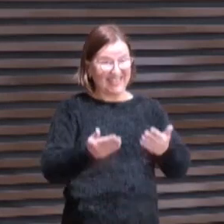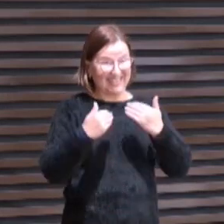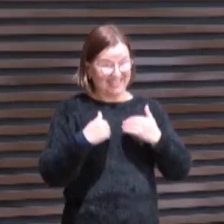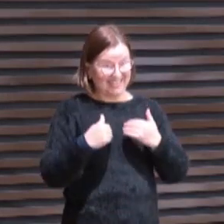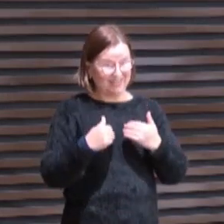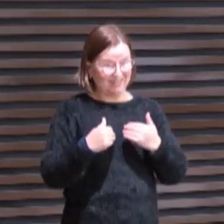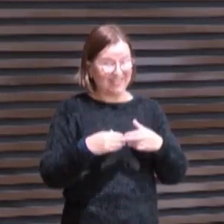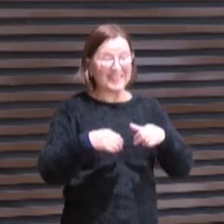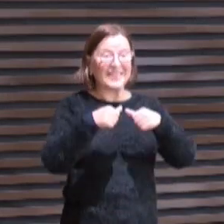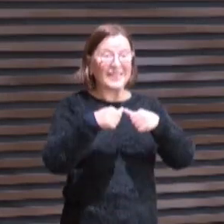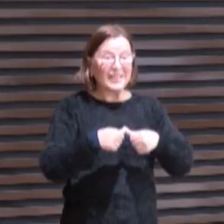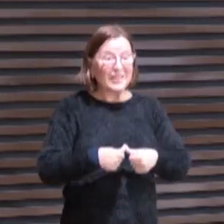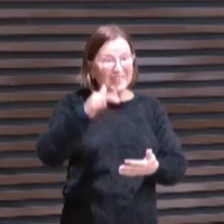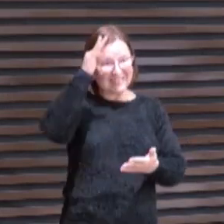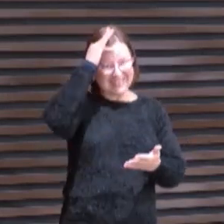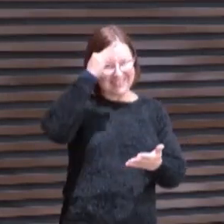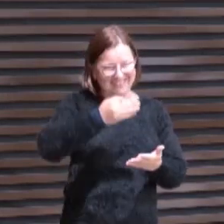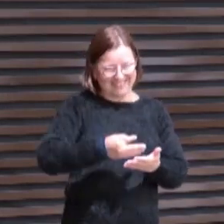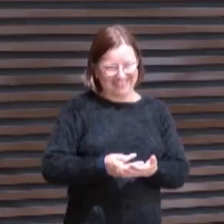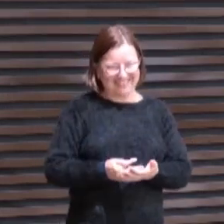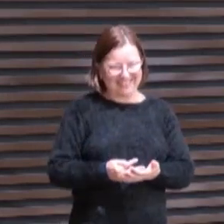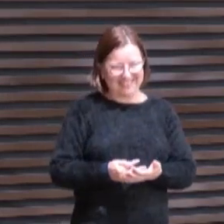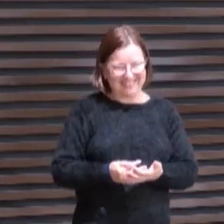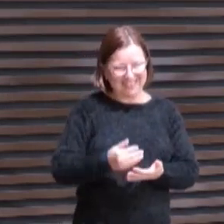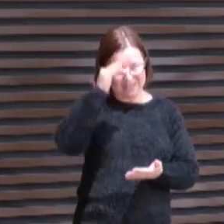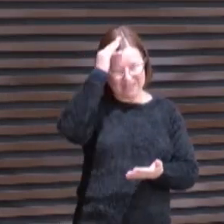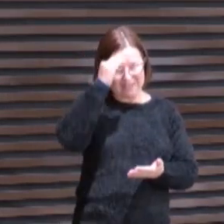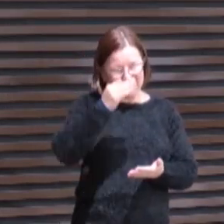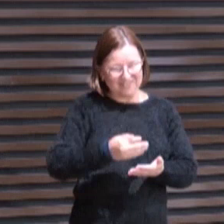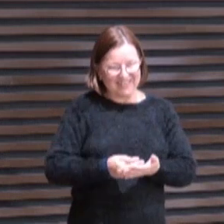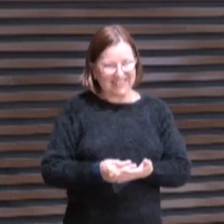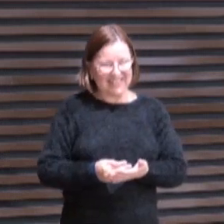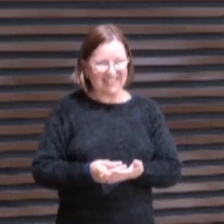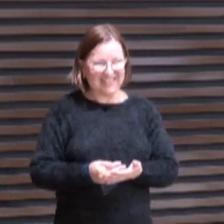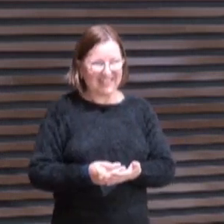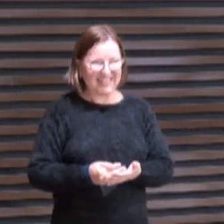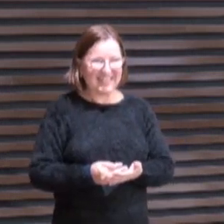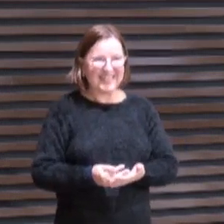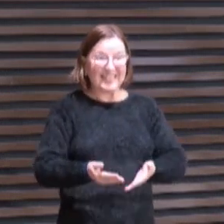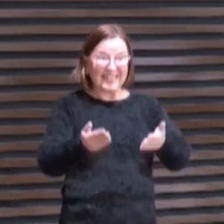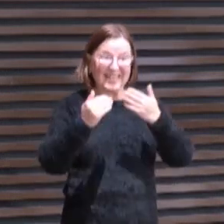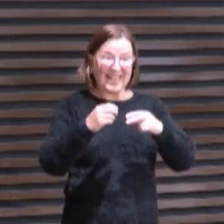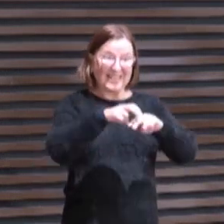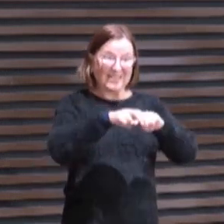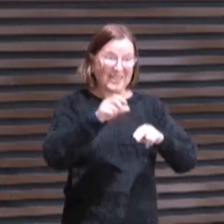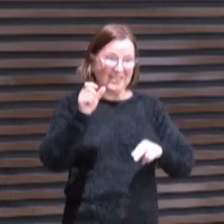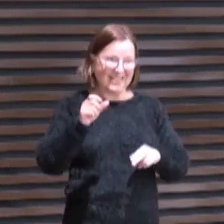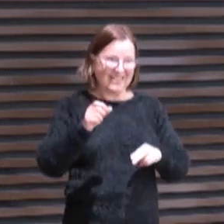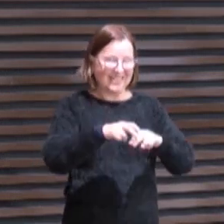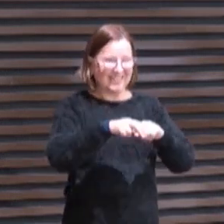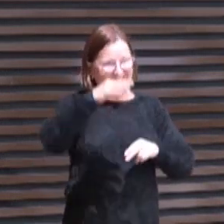é ato de fé. Fé que nos é dada pela palavra e pelo Espírito